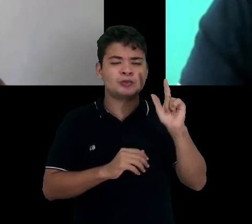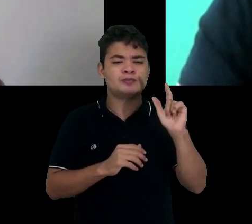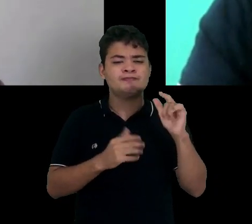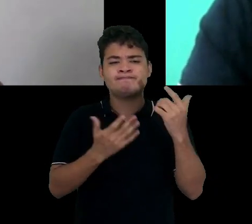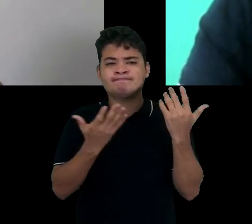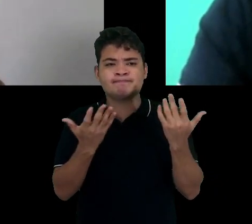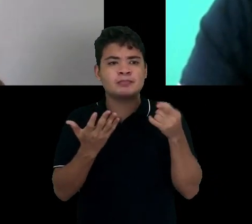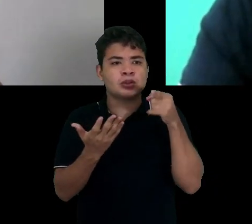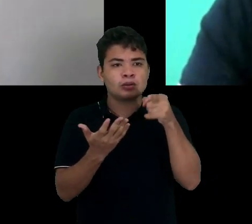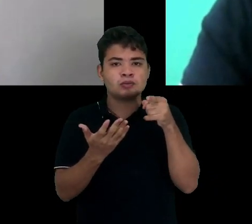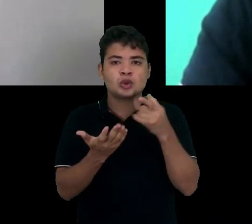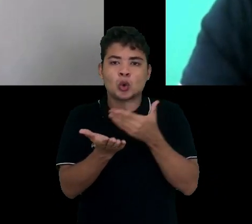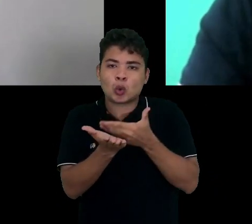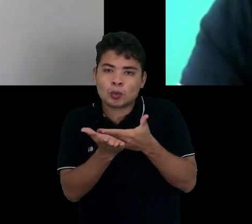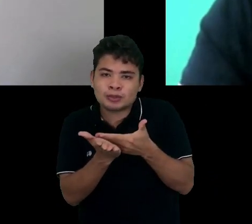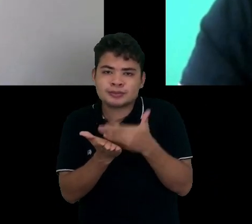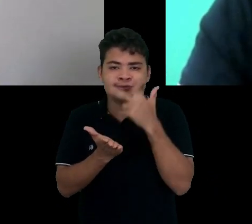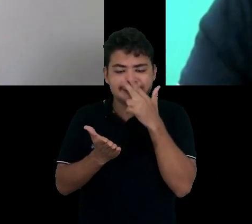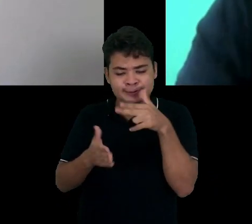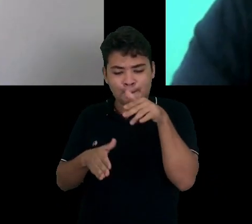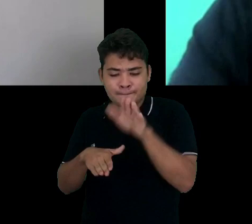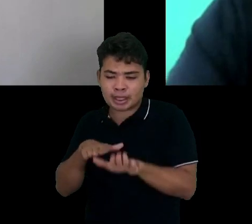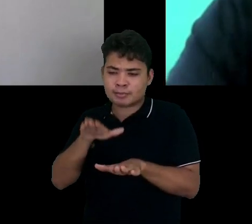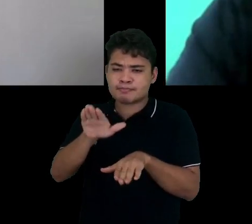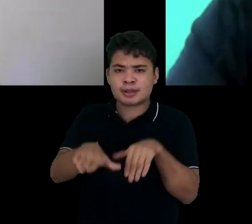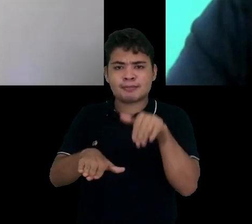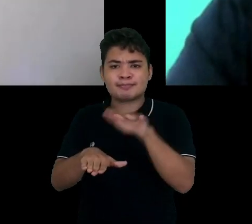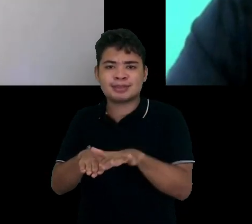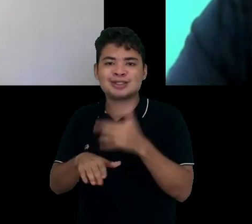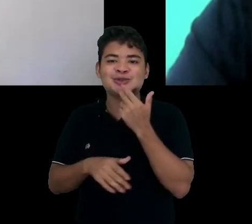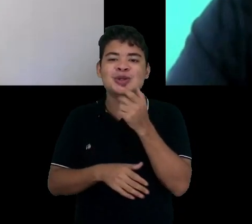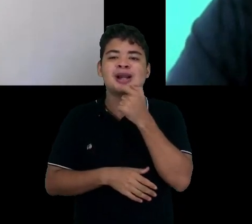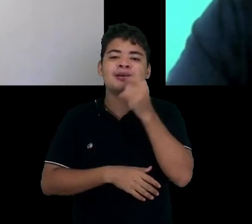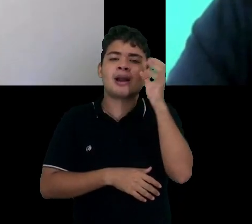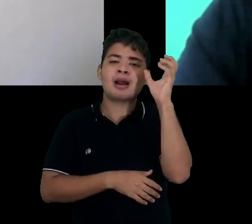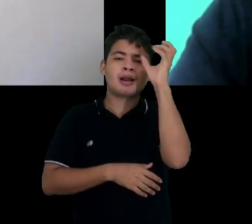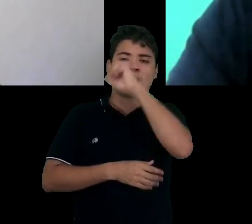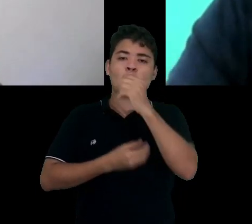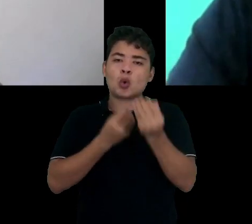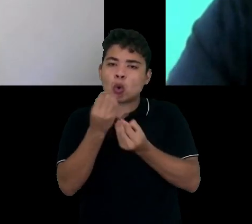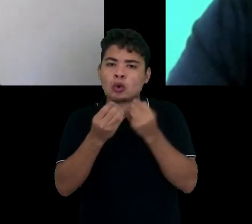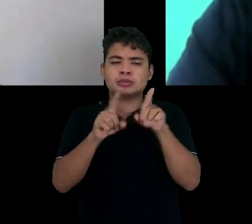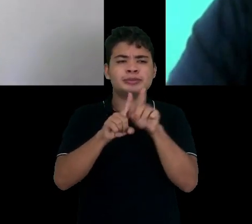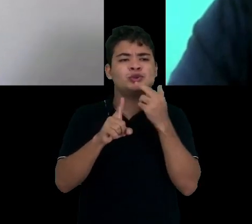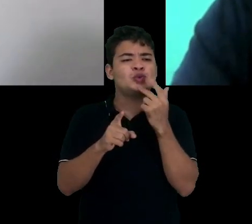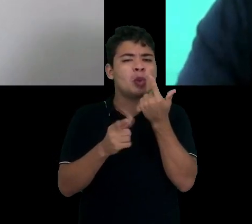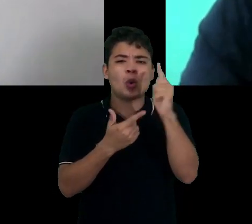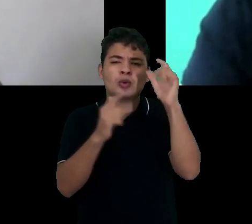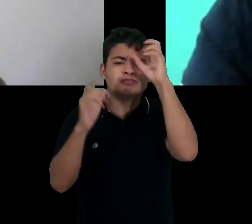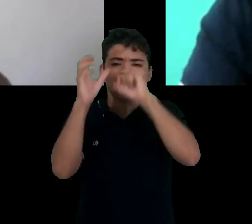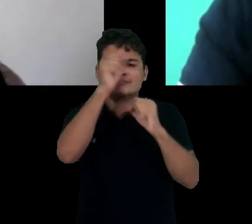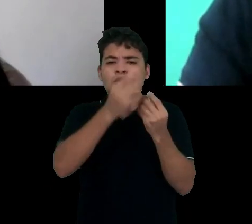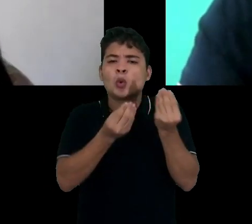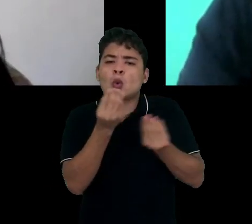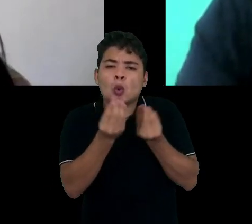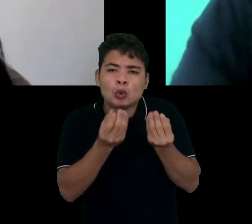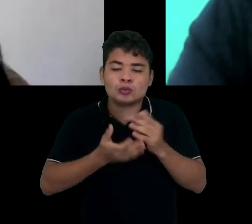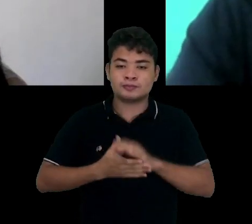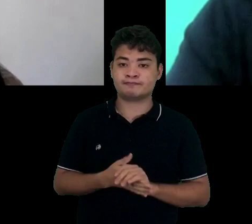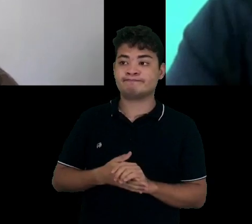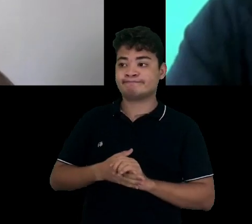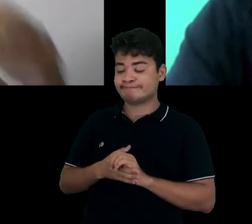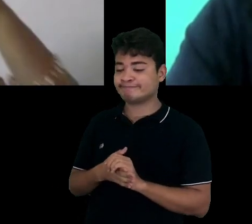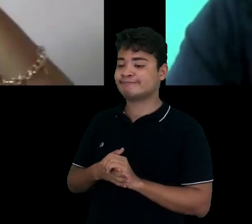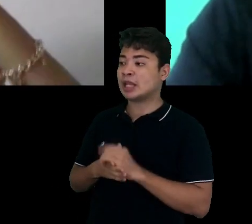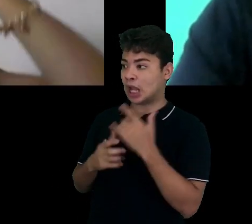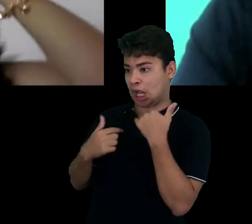Quais foram os primeiros passos, né, que você tomou para aprender inglês, aprendeu inglês e outros idiomas?